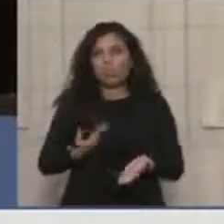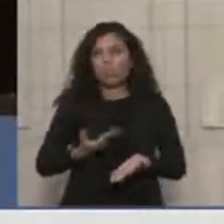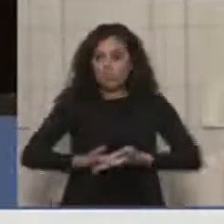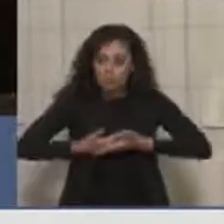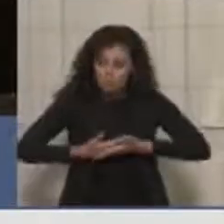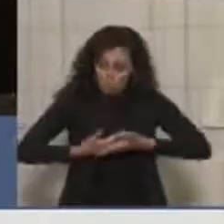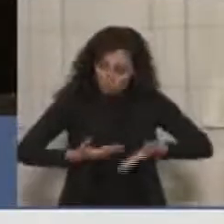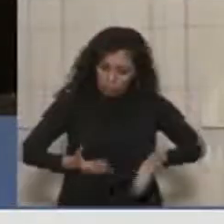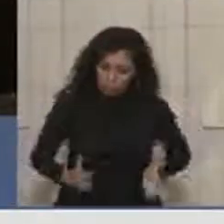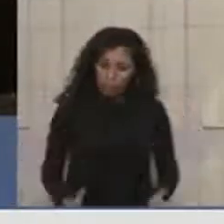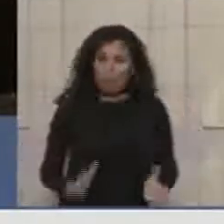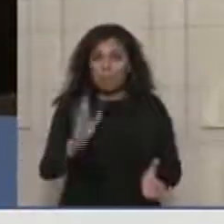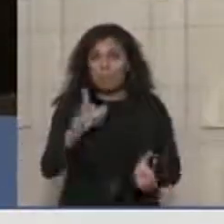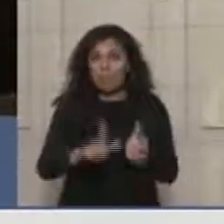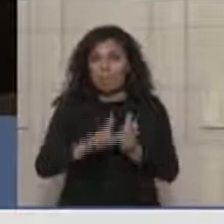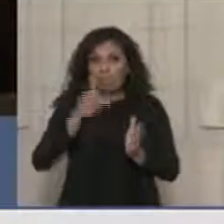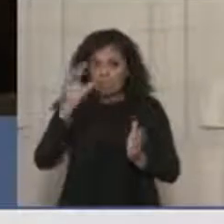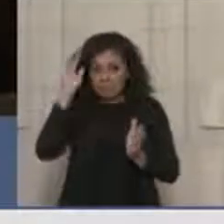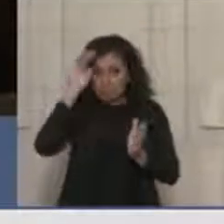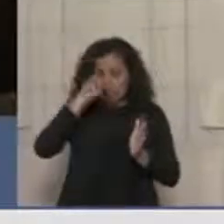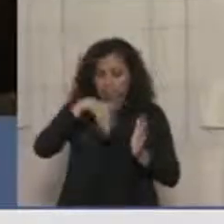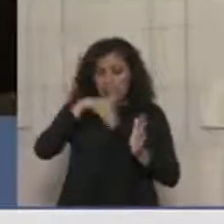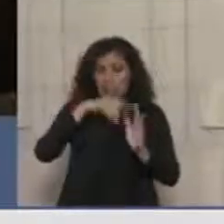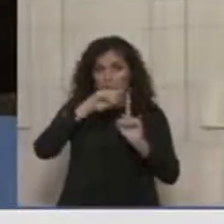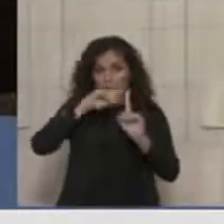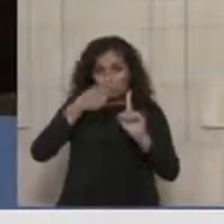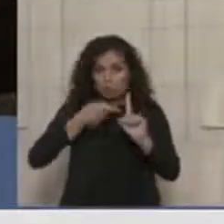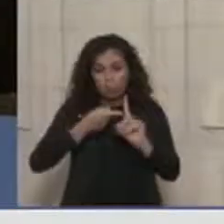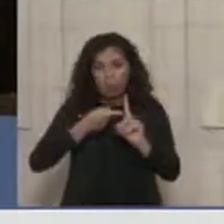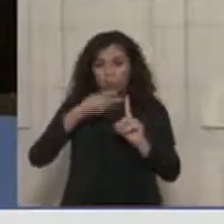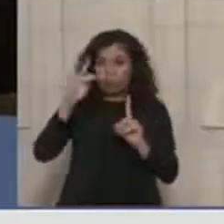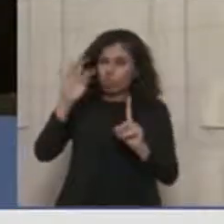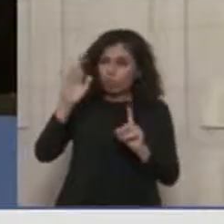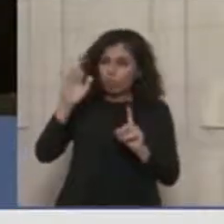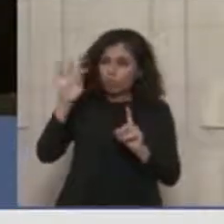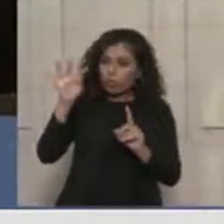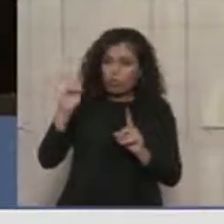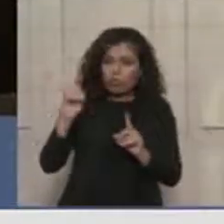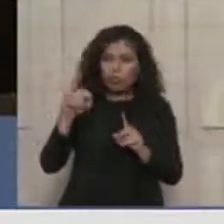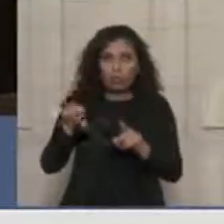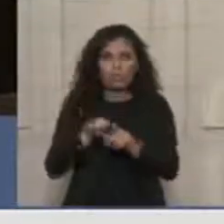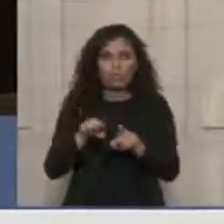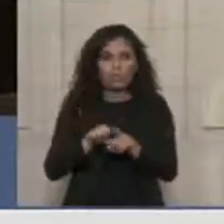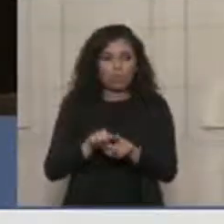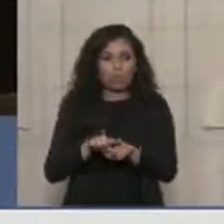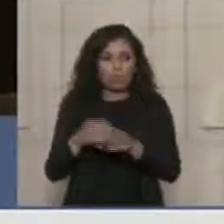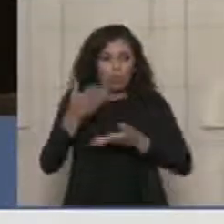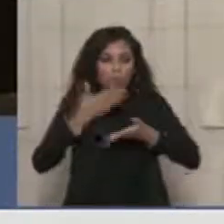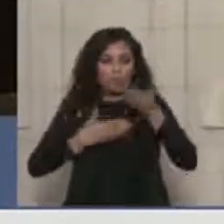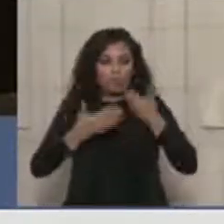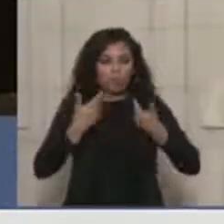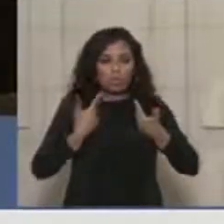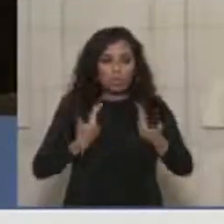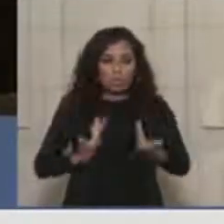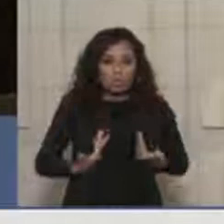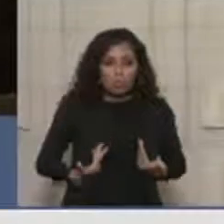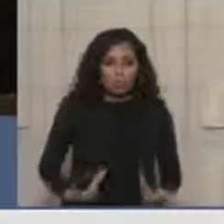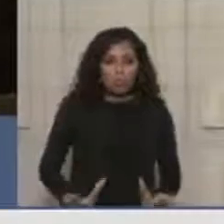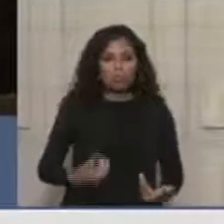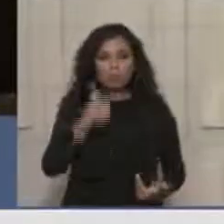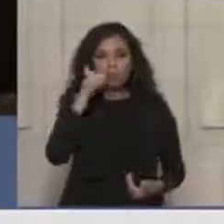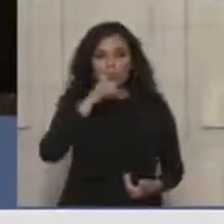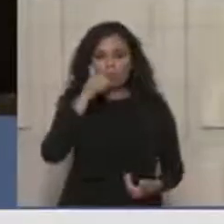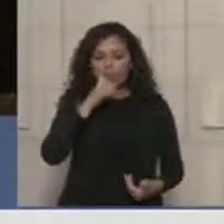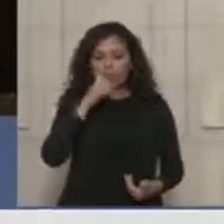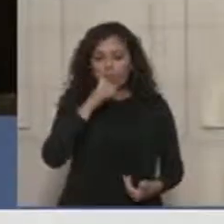nascituro, do feto, não como extensão do corpo de uma mulher, mas como uma vida